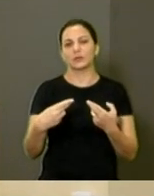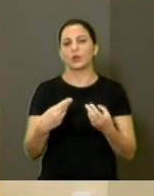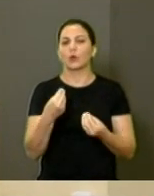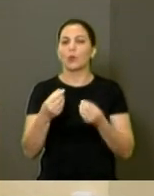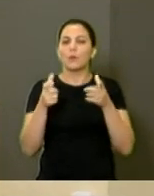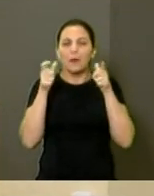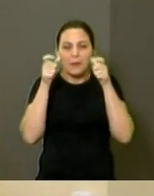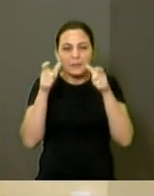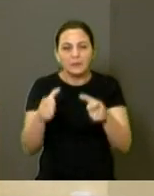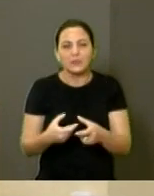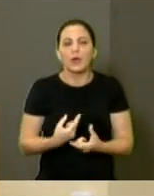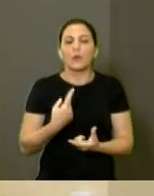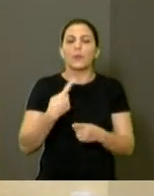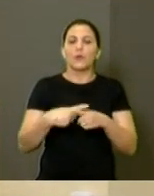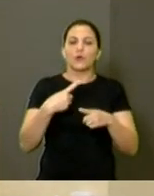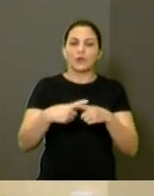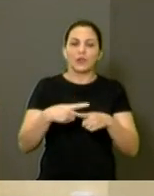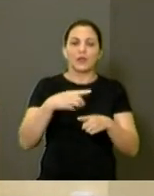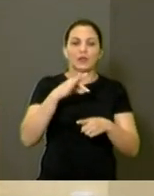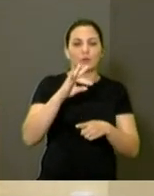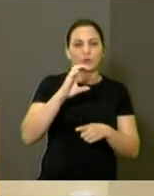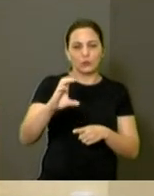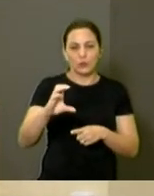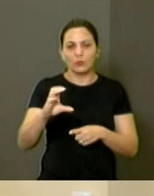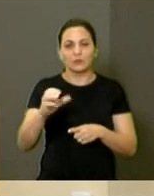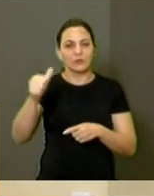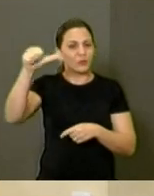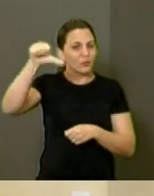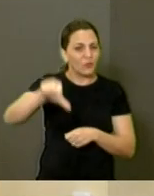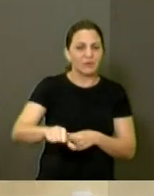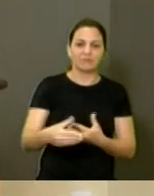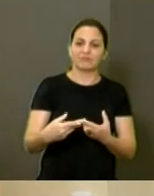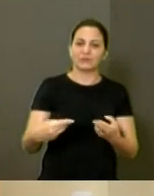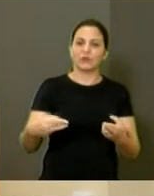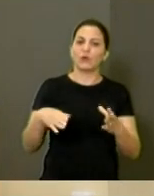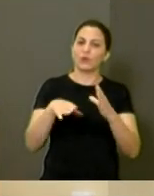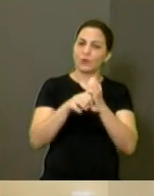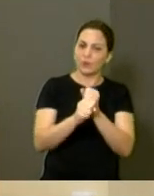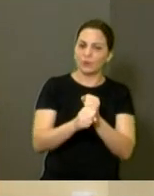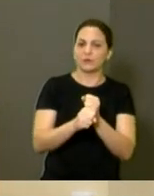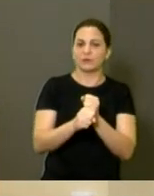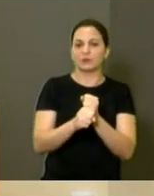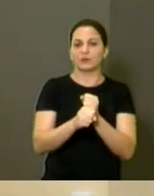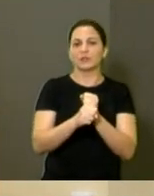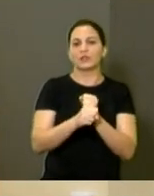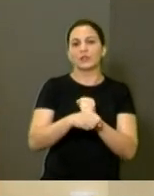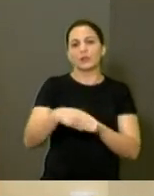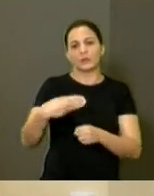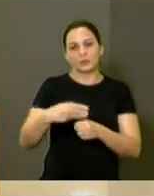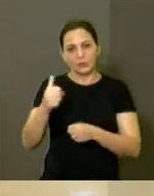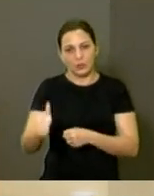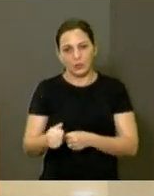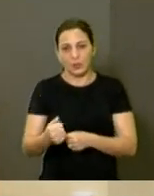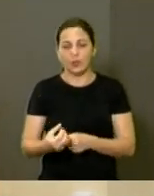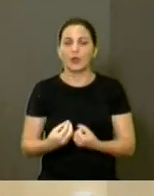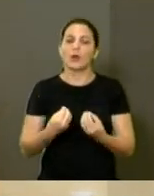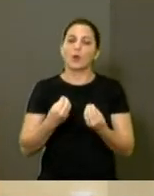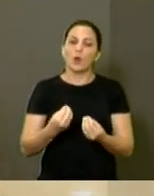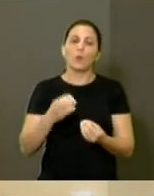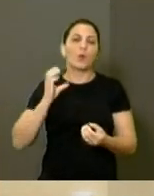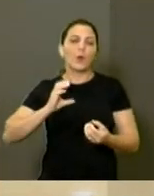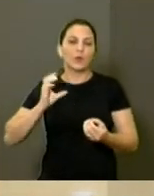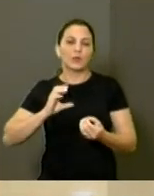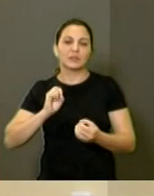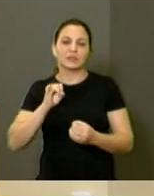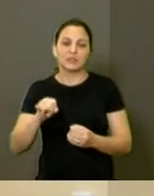motivos que levaram o tribunal a rejeitar as contas municipais pais e também não poderemos nos posicionar se o Tribunal de Contas não